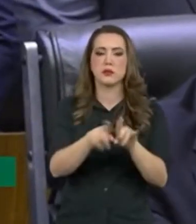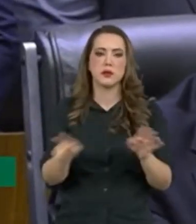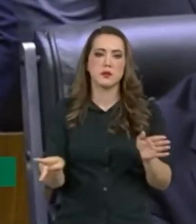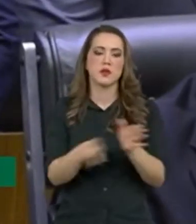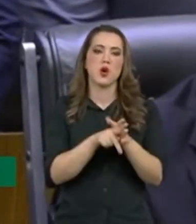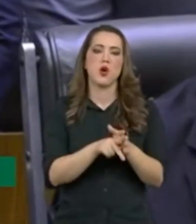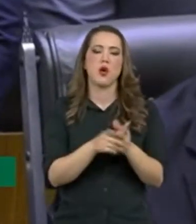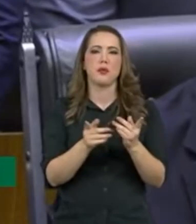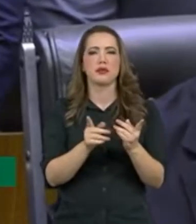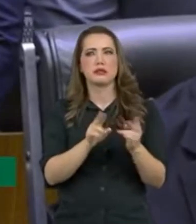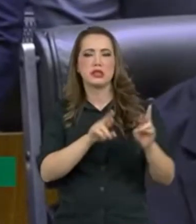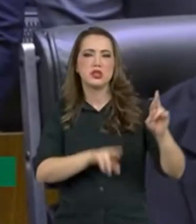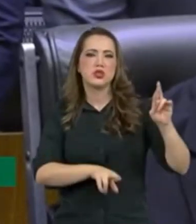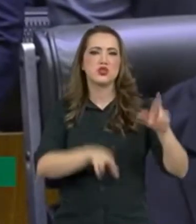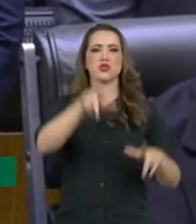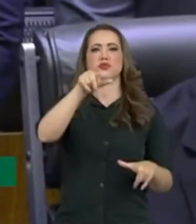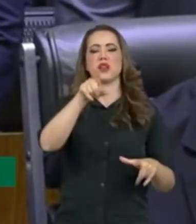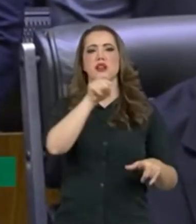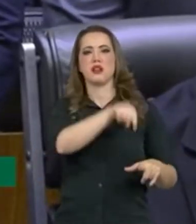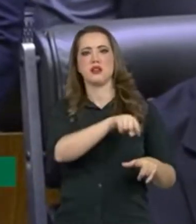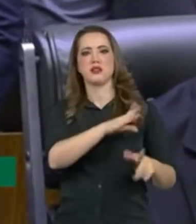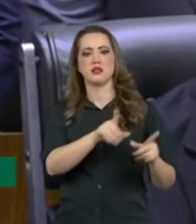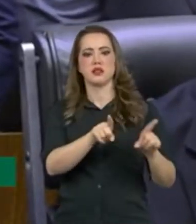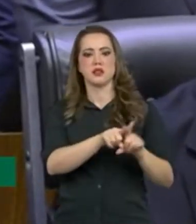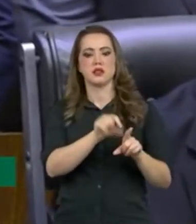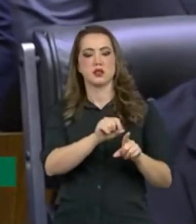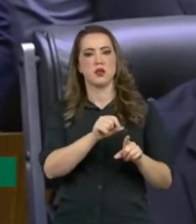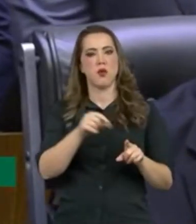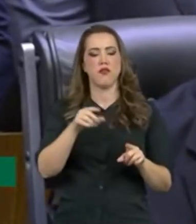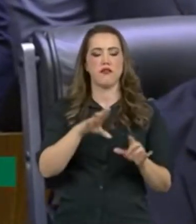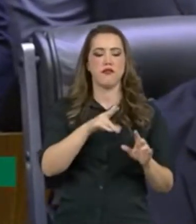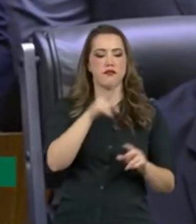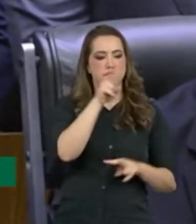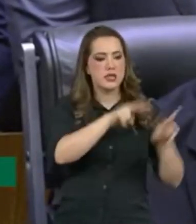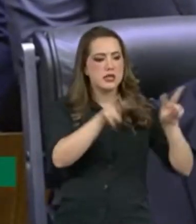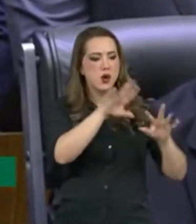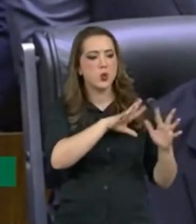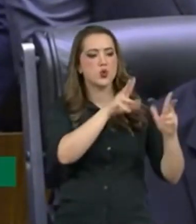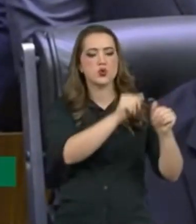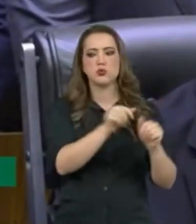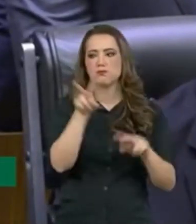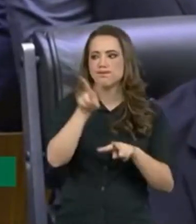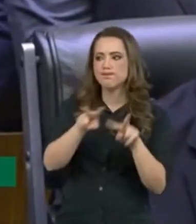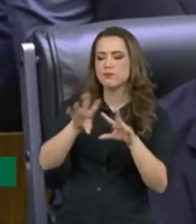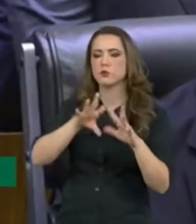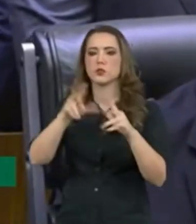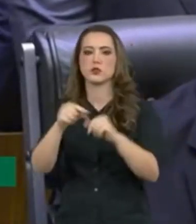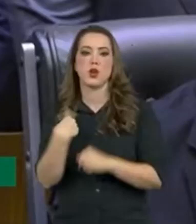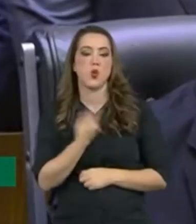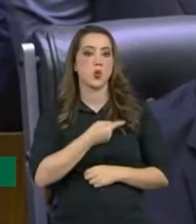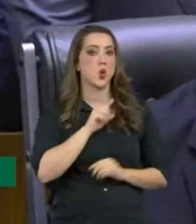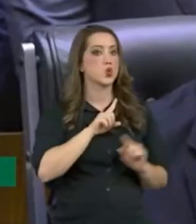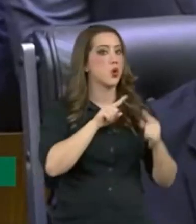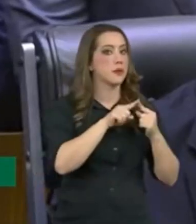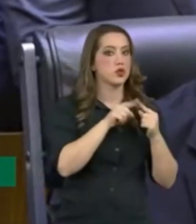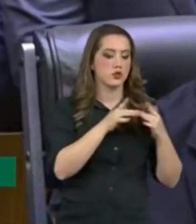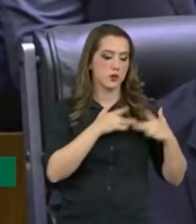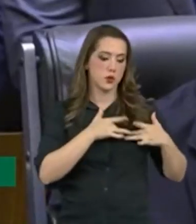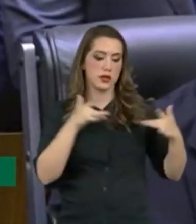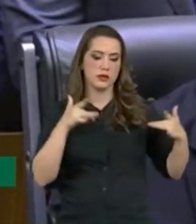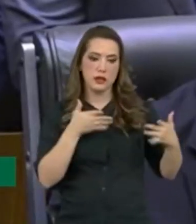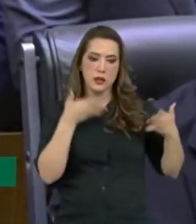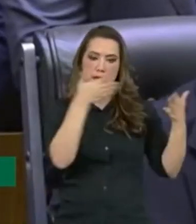pelo contraste entre distintas visões de mundo. A nossa, centrada na solidariedade e na